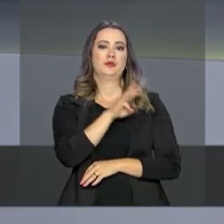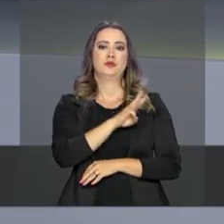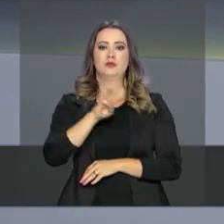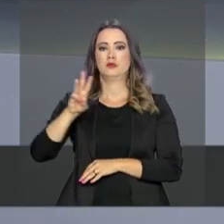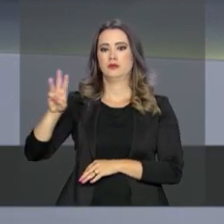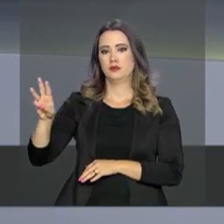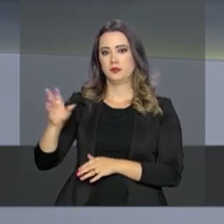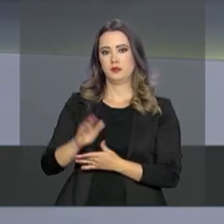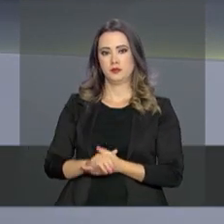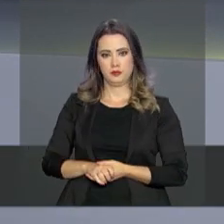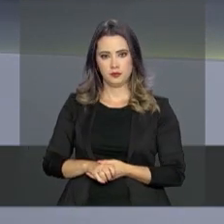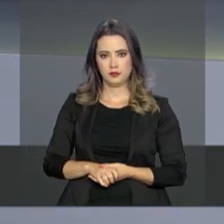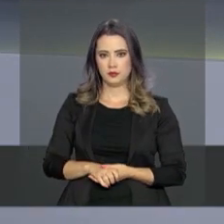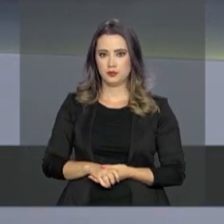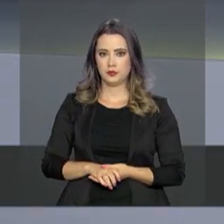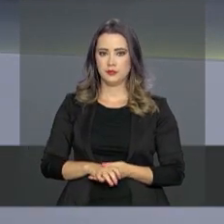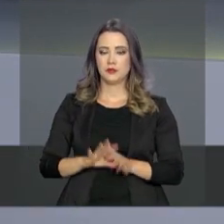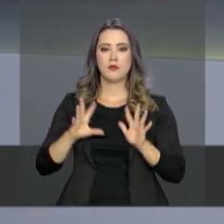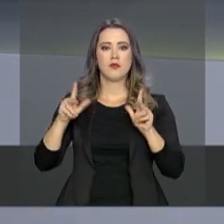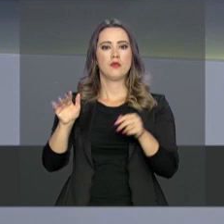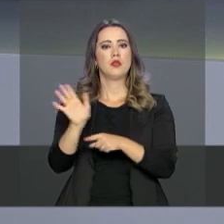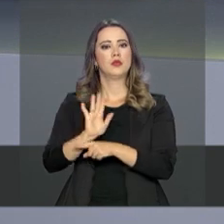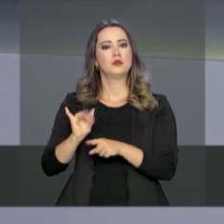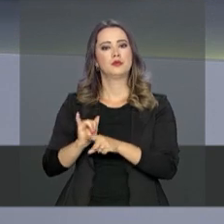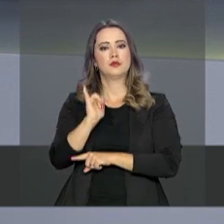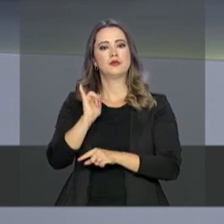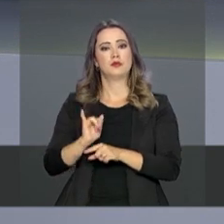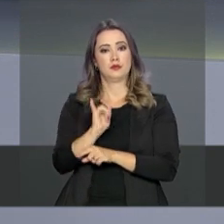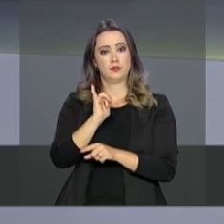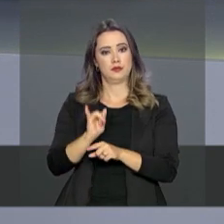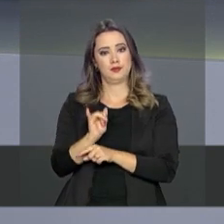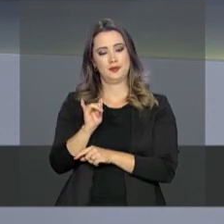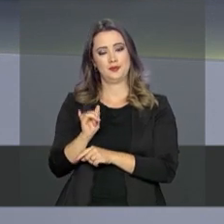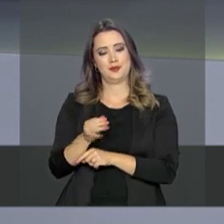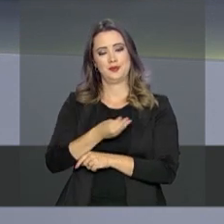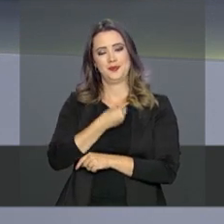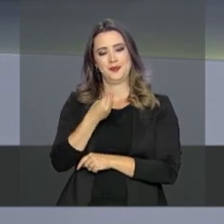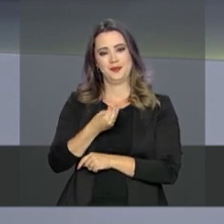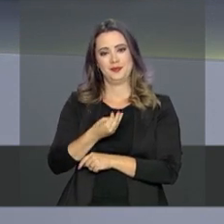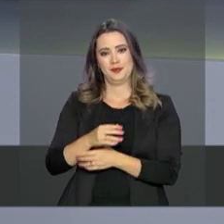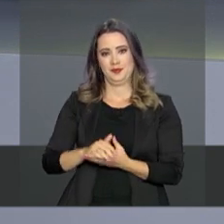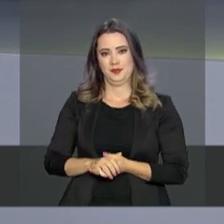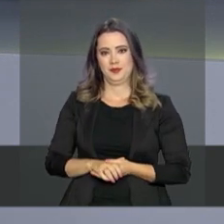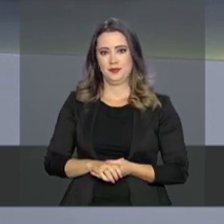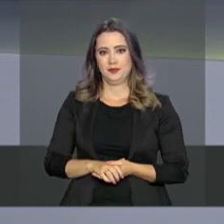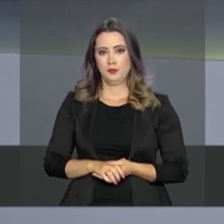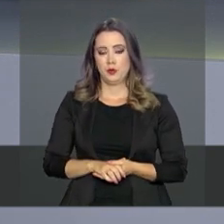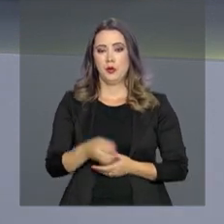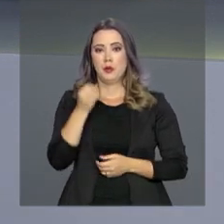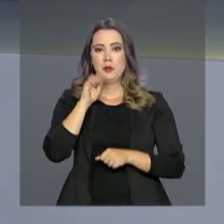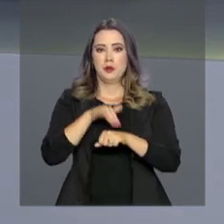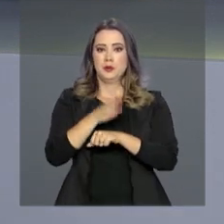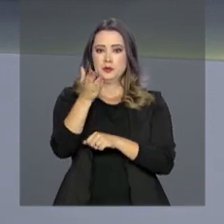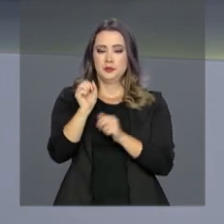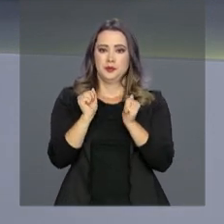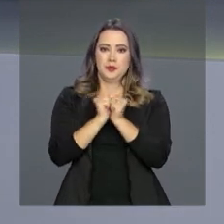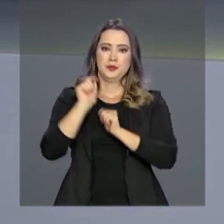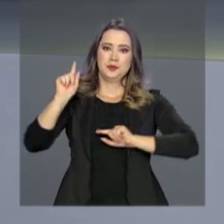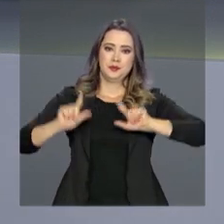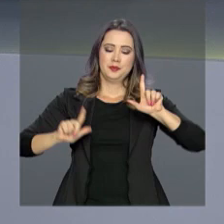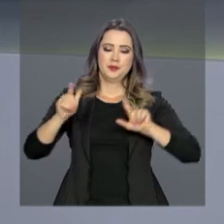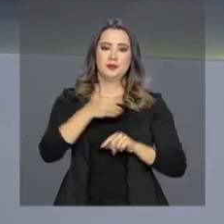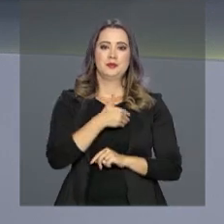pelo site da nbr na internet e todas as reportagens estão disponíveis em nosso canal no youtube uma boa noite pra você